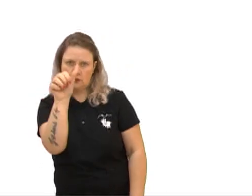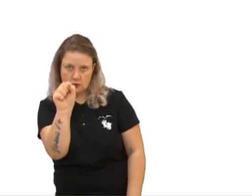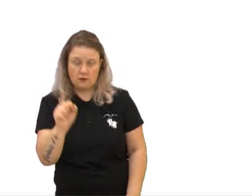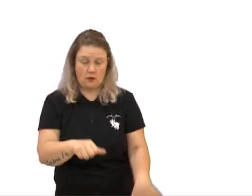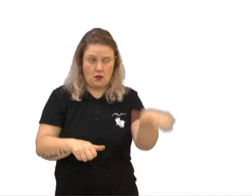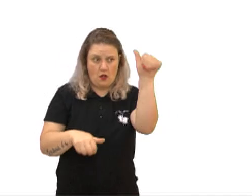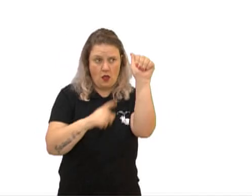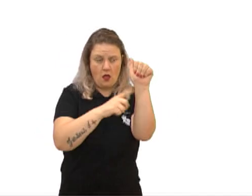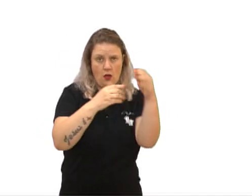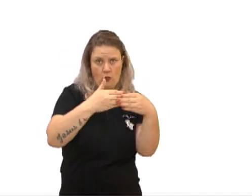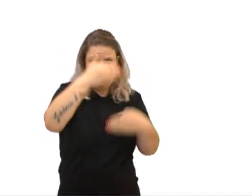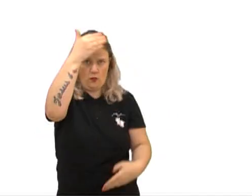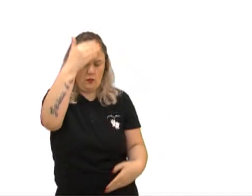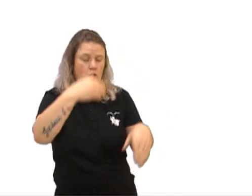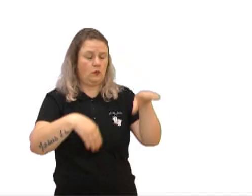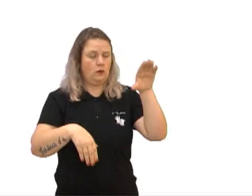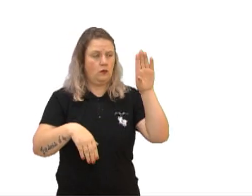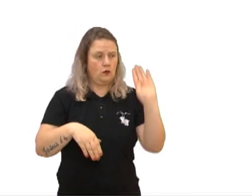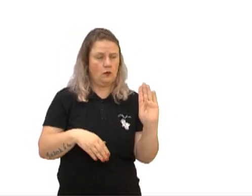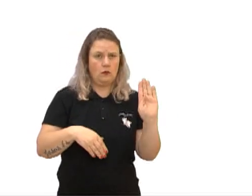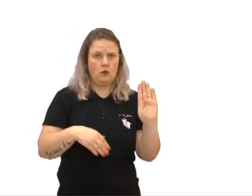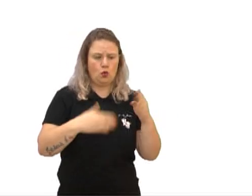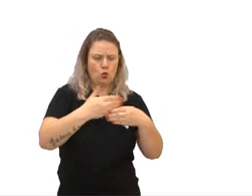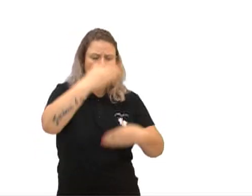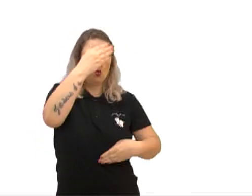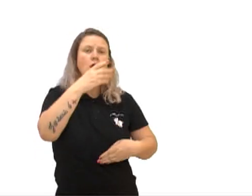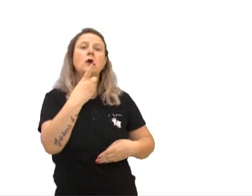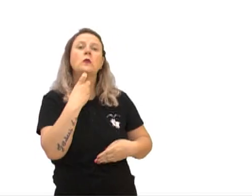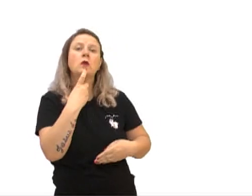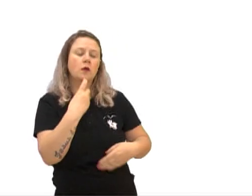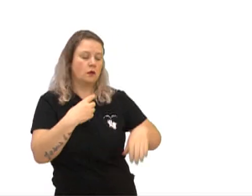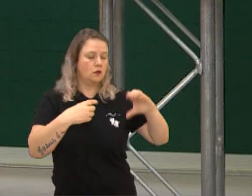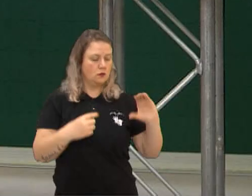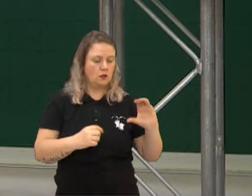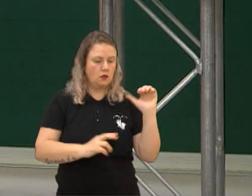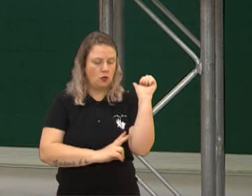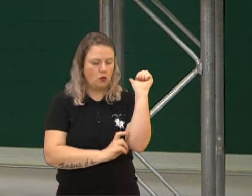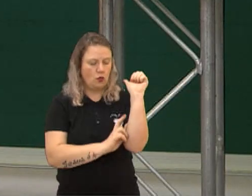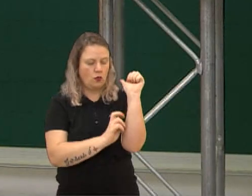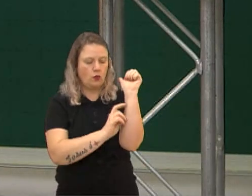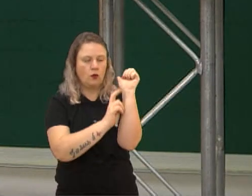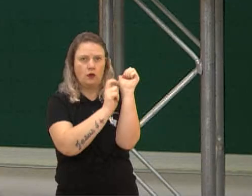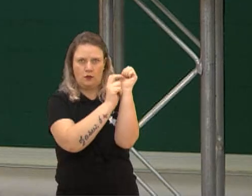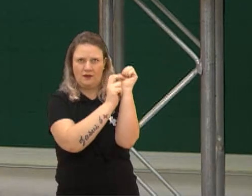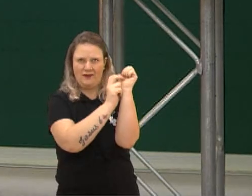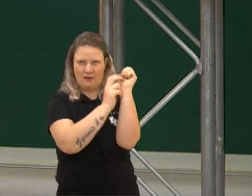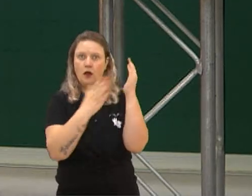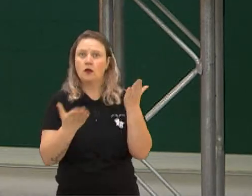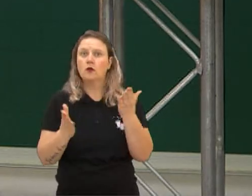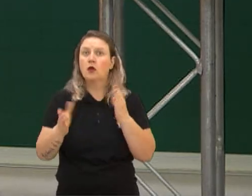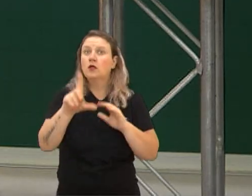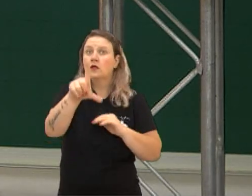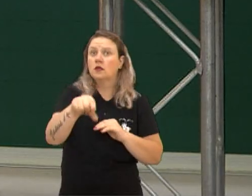o muro, B, o tijolo vermelho ou C, as lagartixas. Aí escolham uma das alternativas, mandem a resposta aí que vocês acham